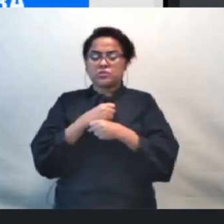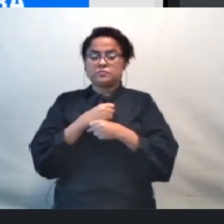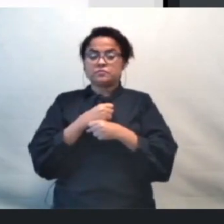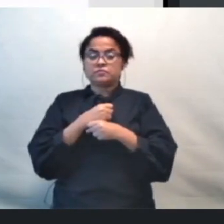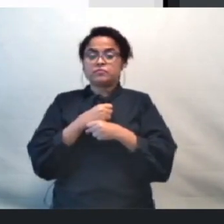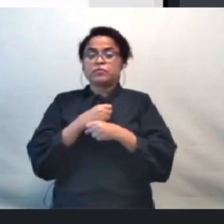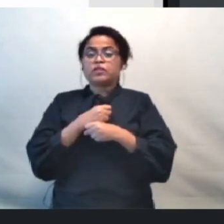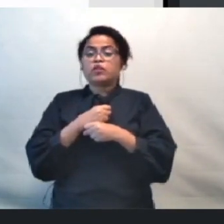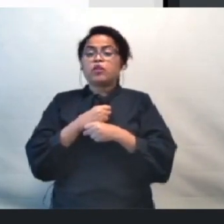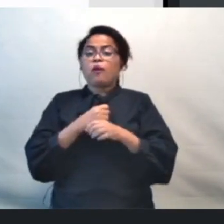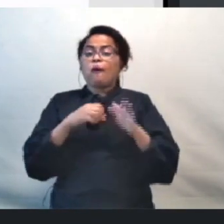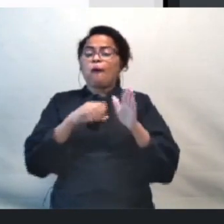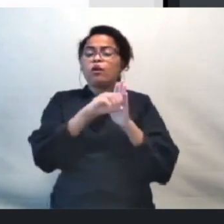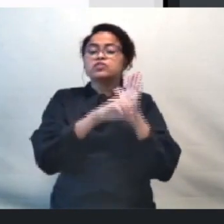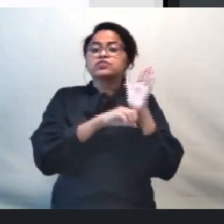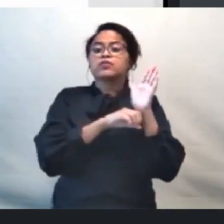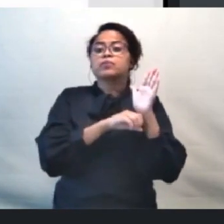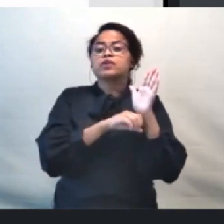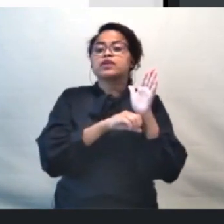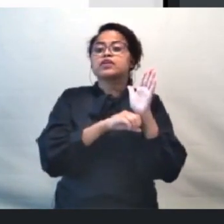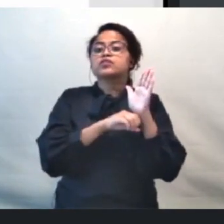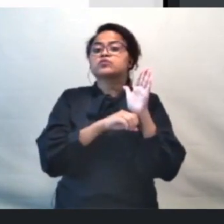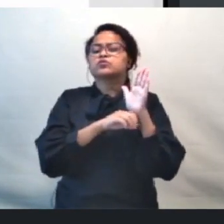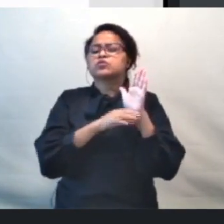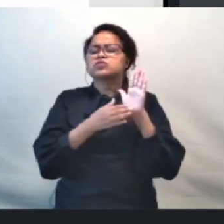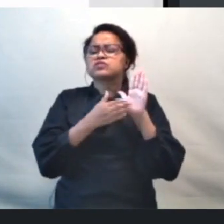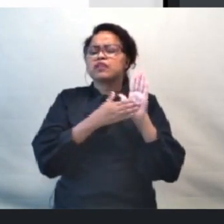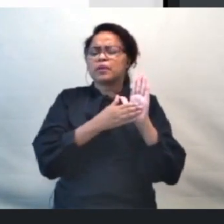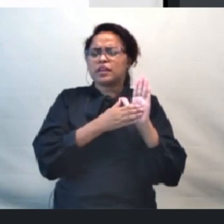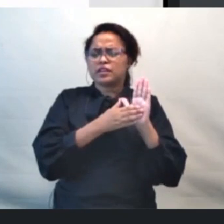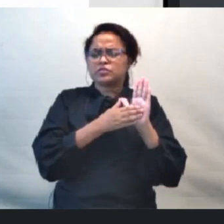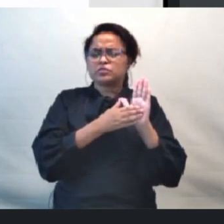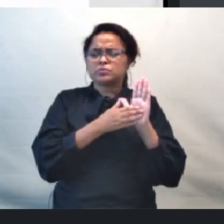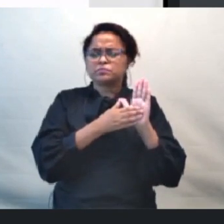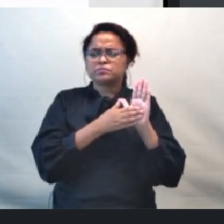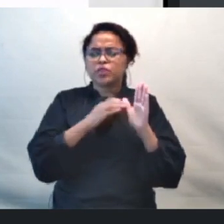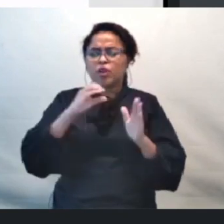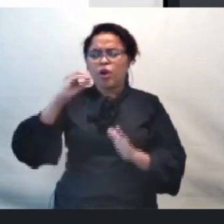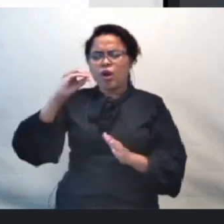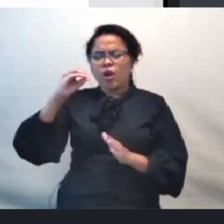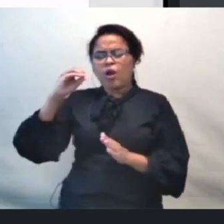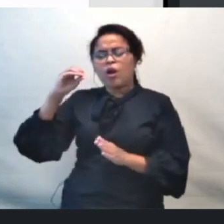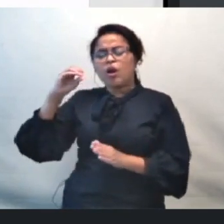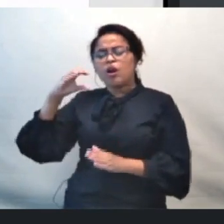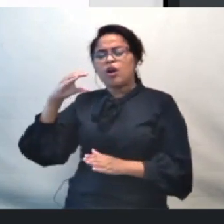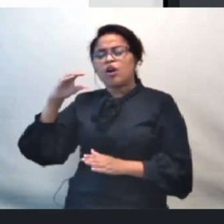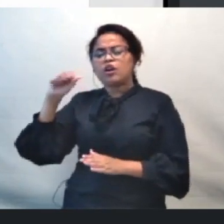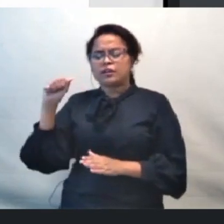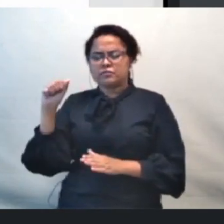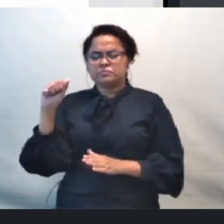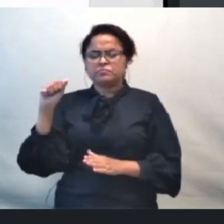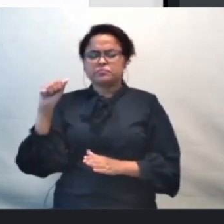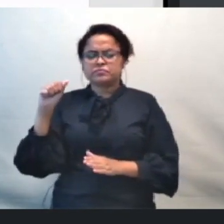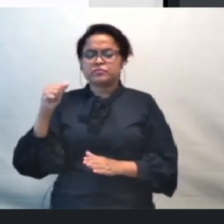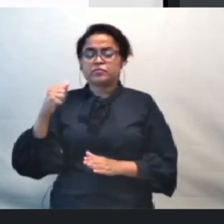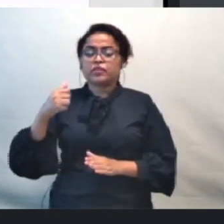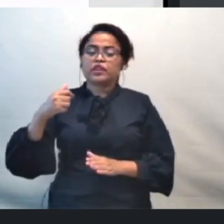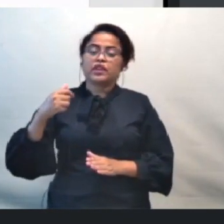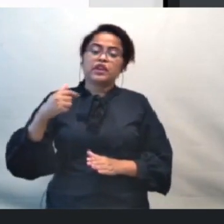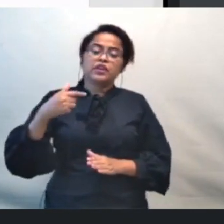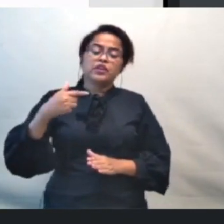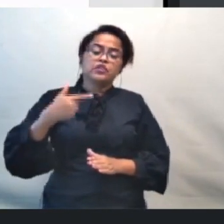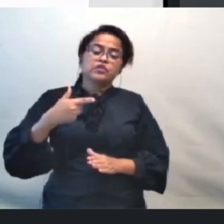Orçamentos temáticos, o OCA superando aí a meta prevista no orçamento, que era